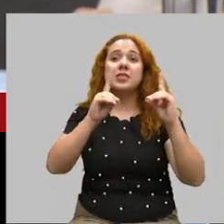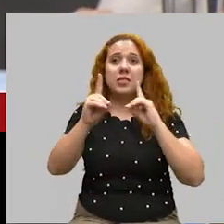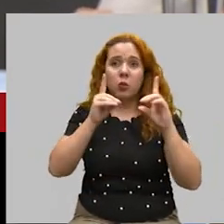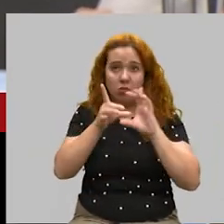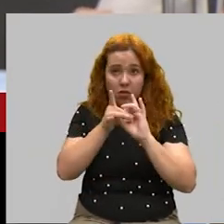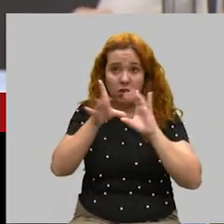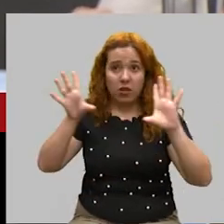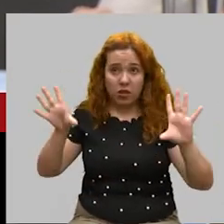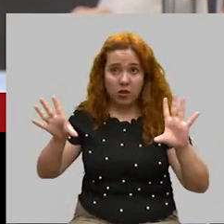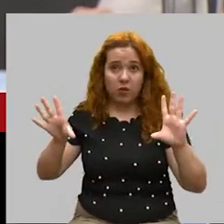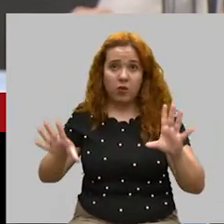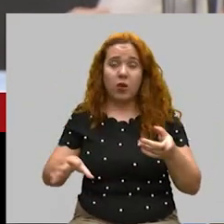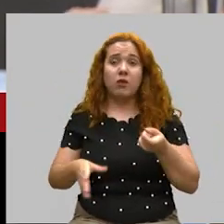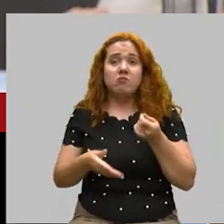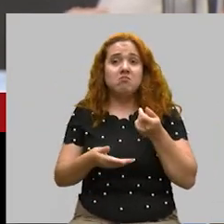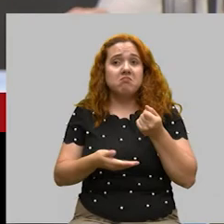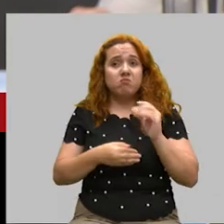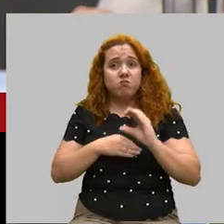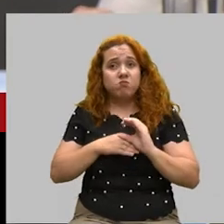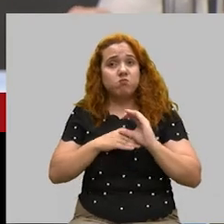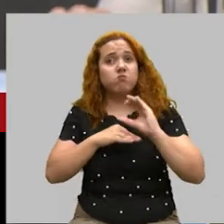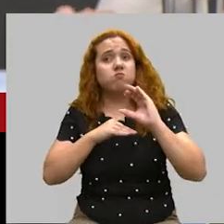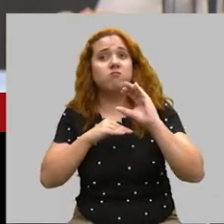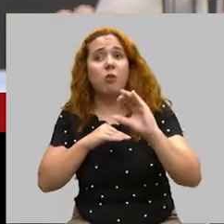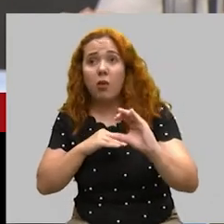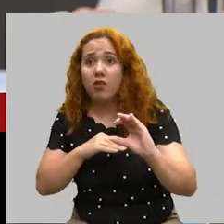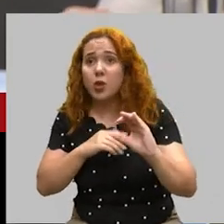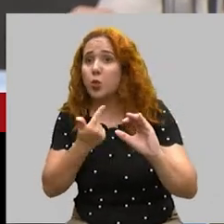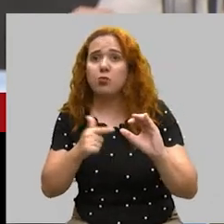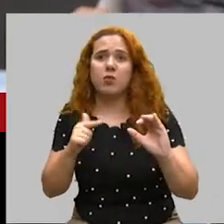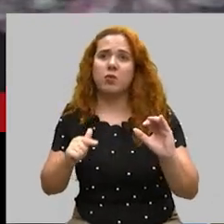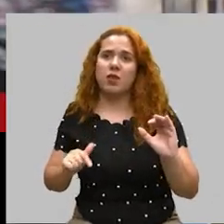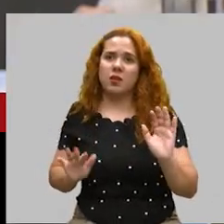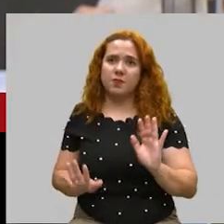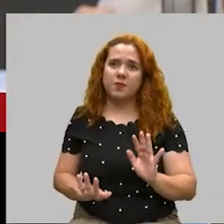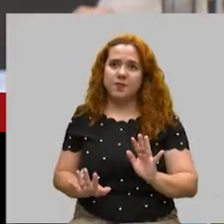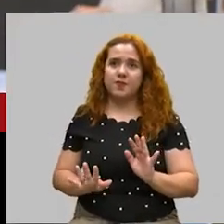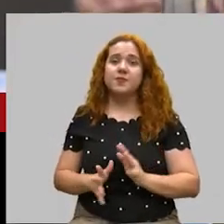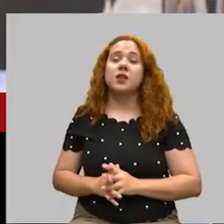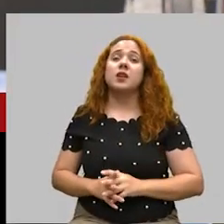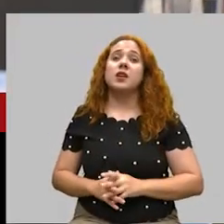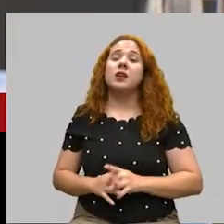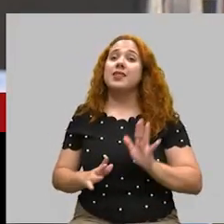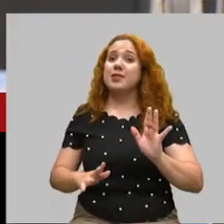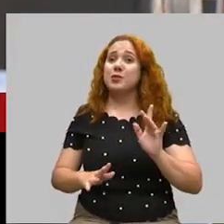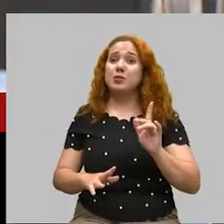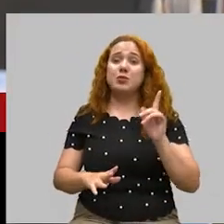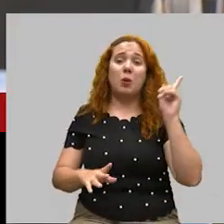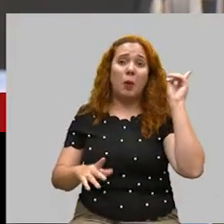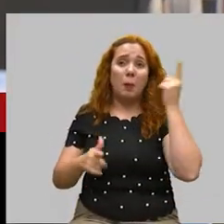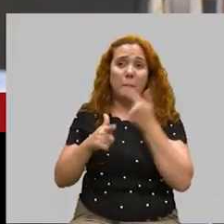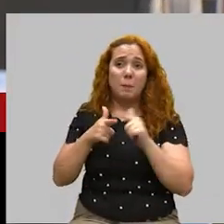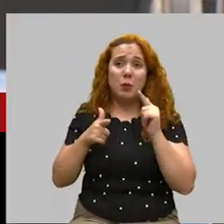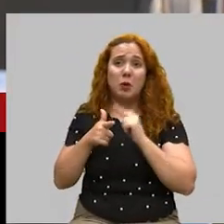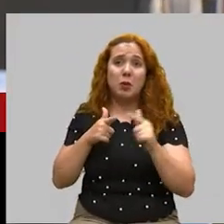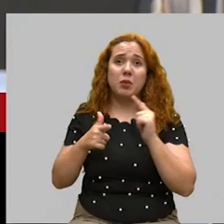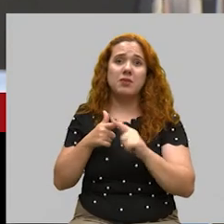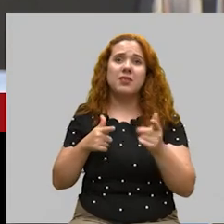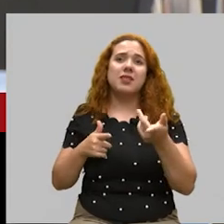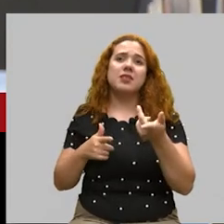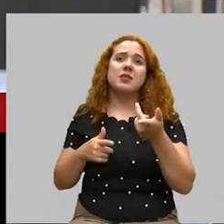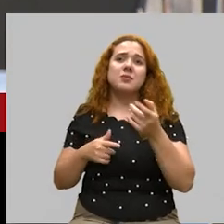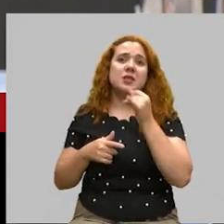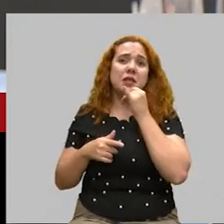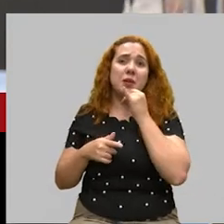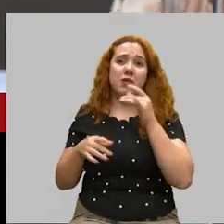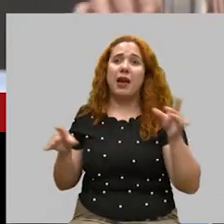em relação a custeio em relação em relação à ao investimento que isso vai impactar não só e não comer o o miojo né no